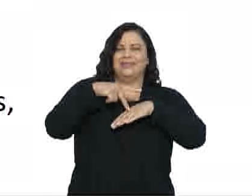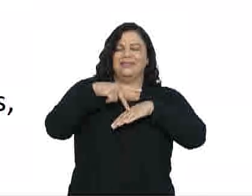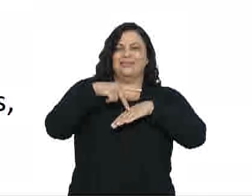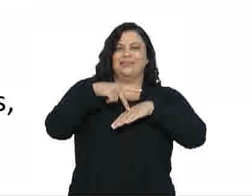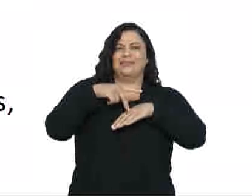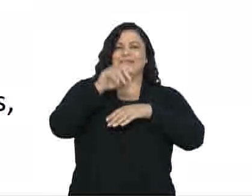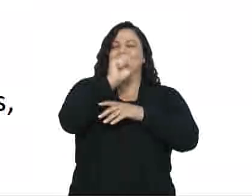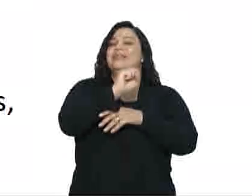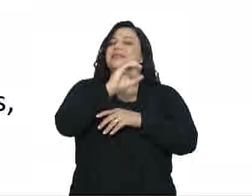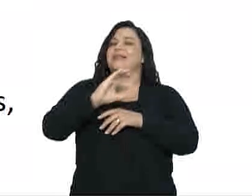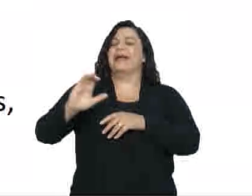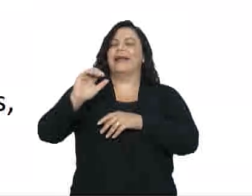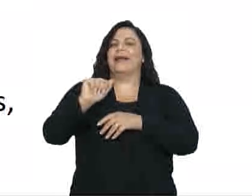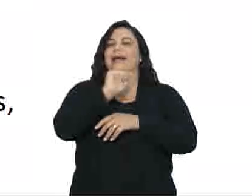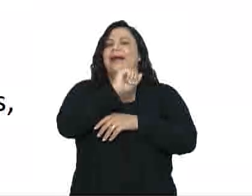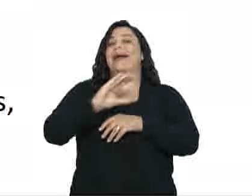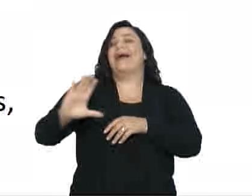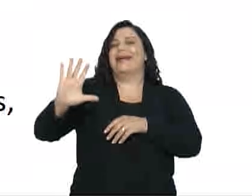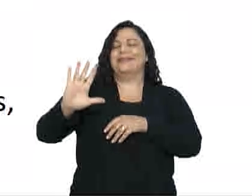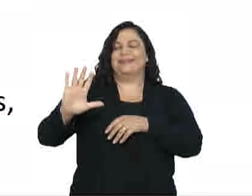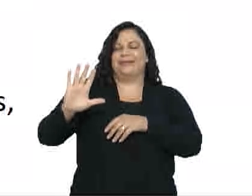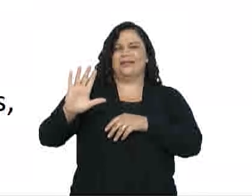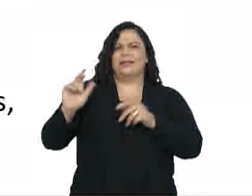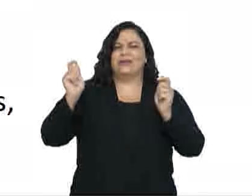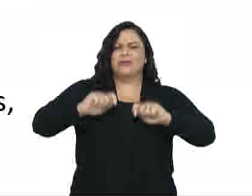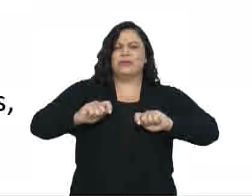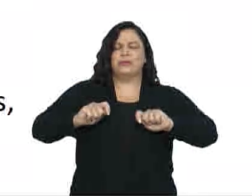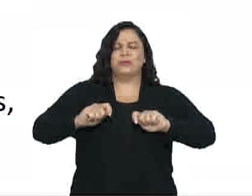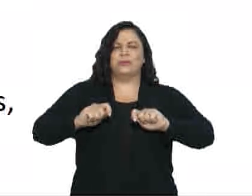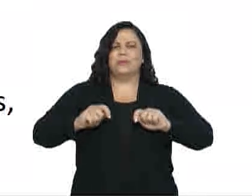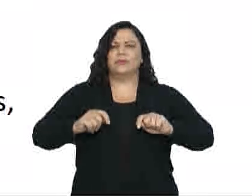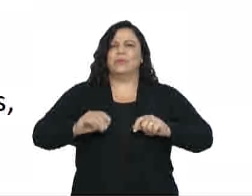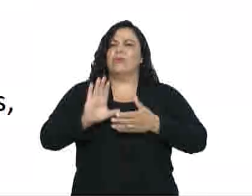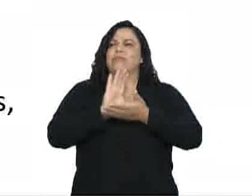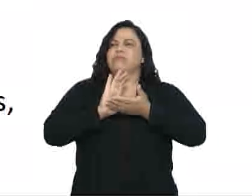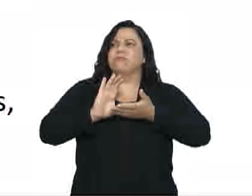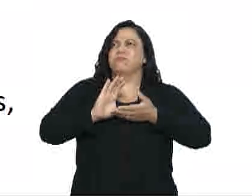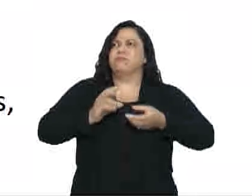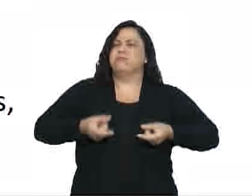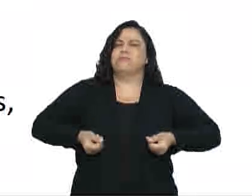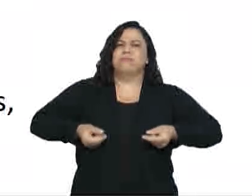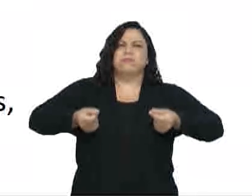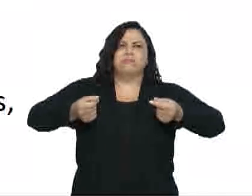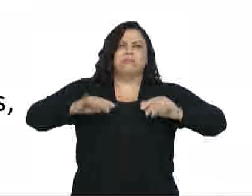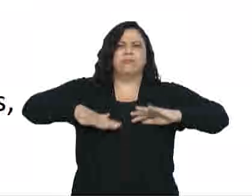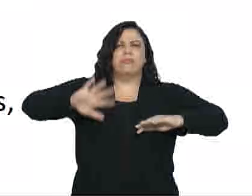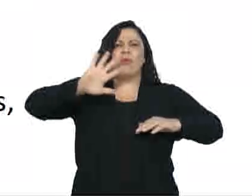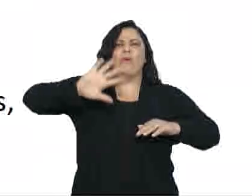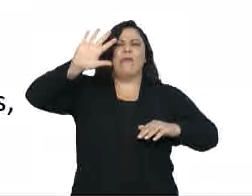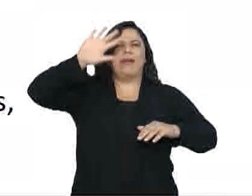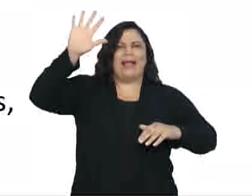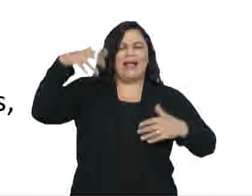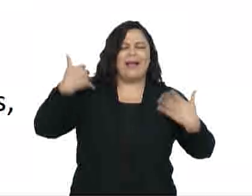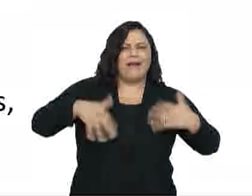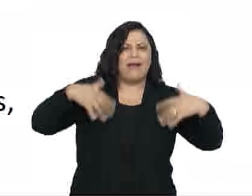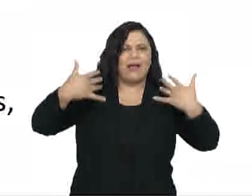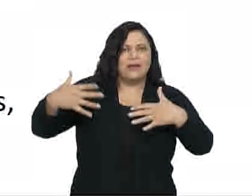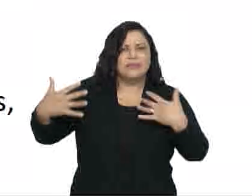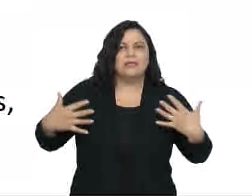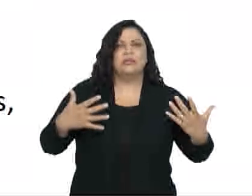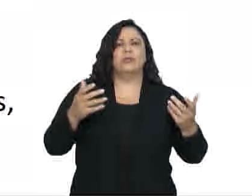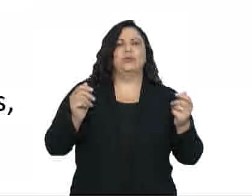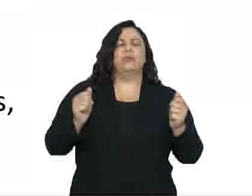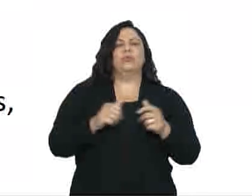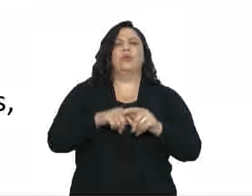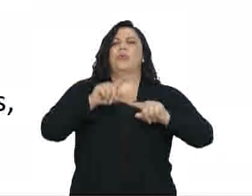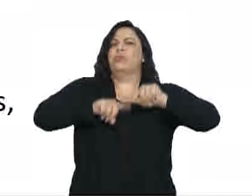sindicatos livres encareceu o produto final, ao passo que nos países latino-americanos a ausência da